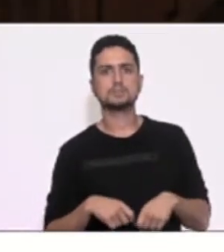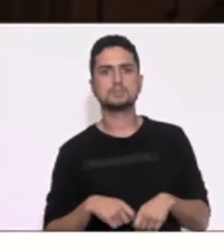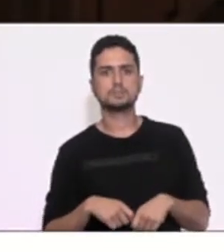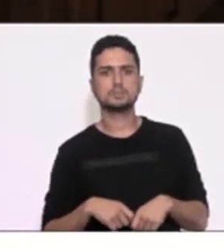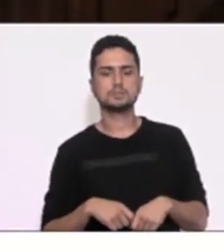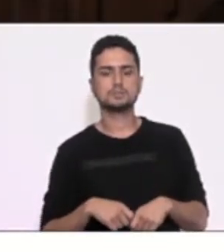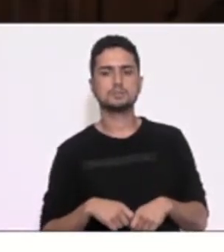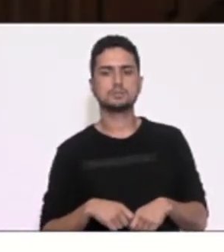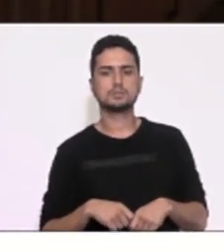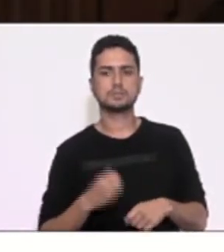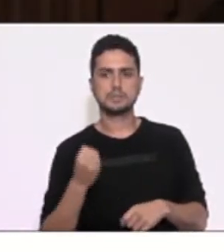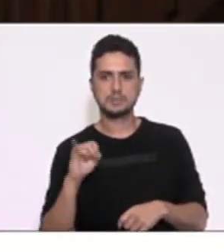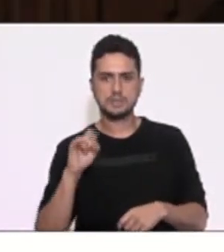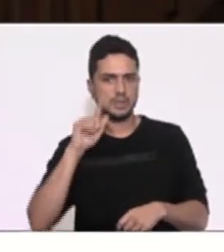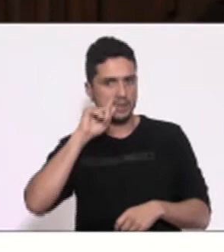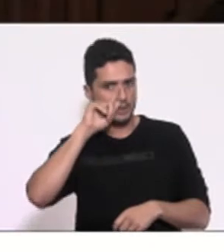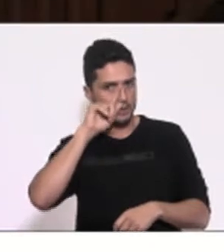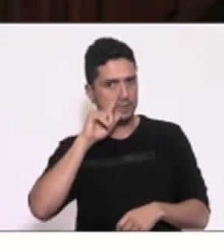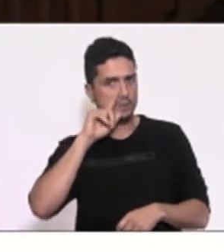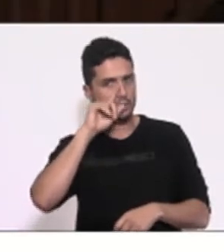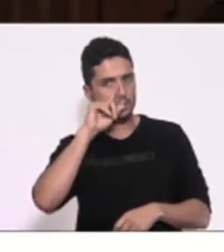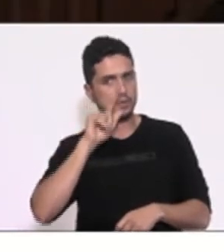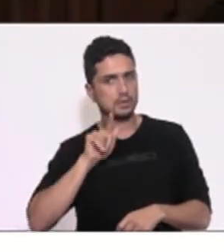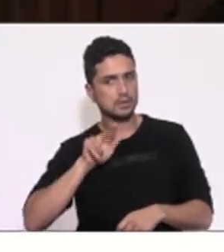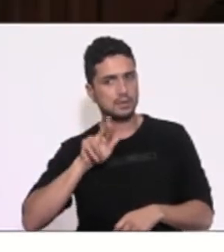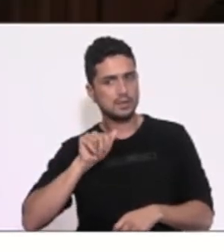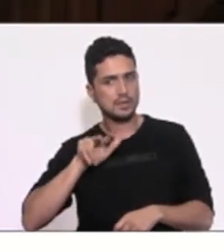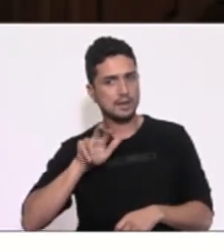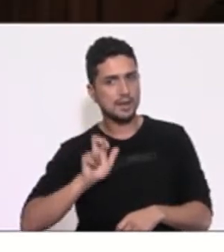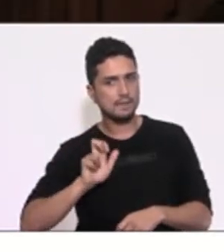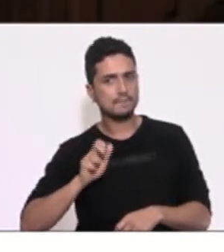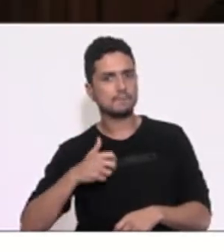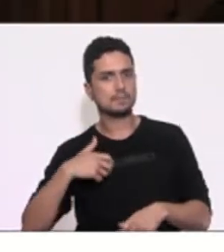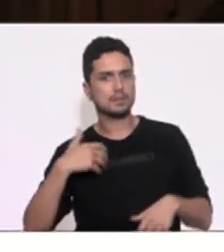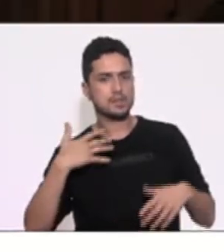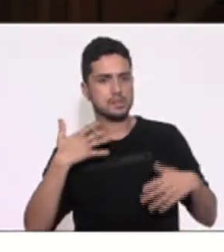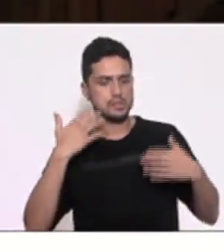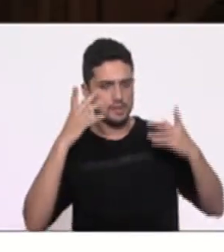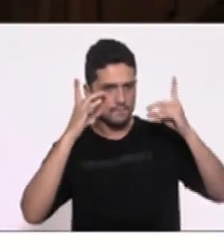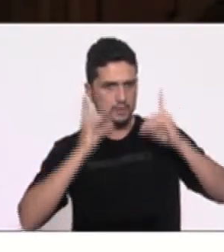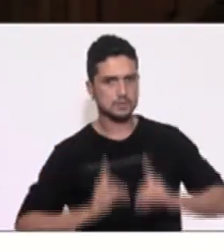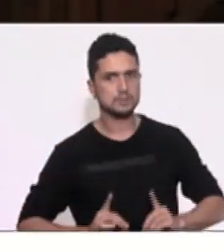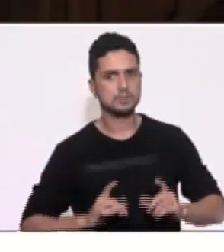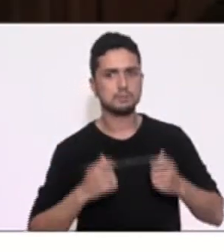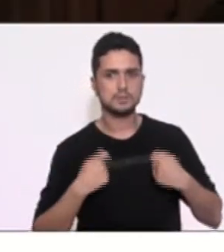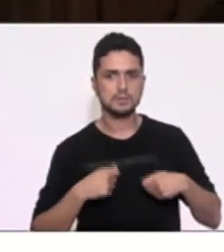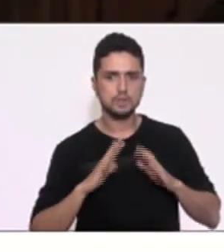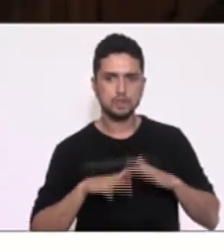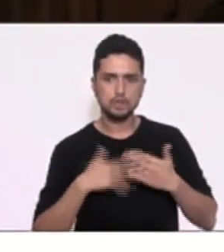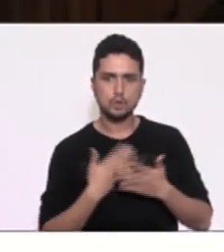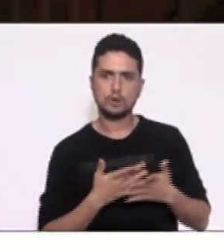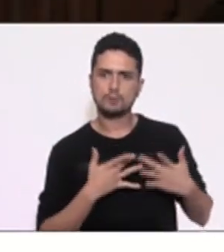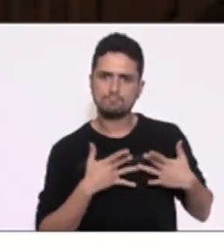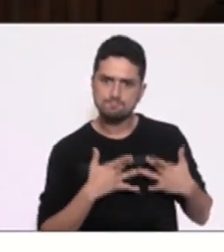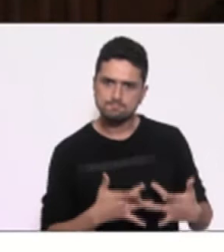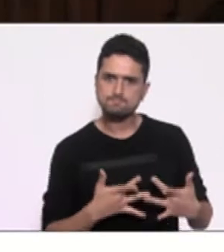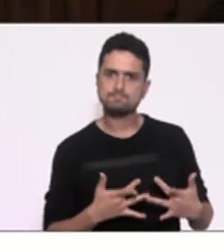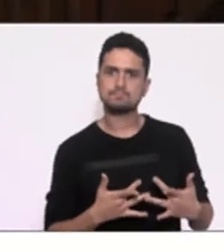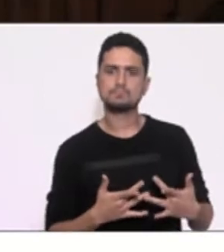a severidade com que essa deficiência se manifeste. Então, o Rio de Janeiro, que ainda está